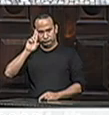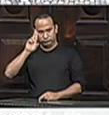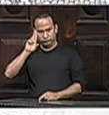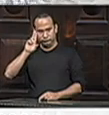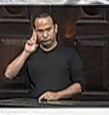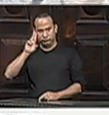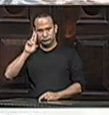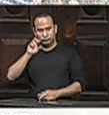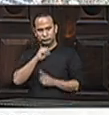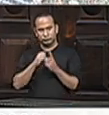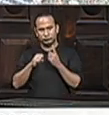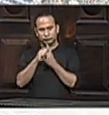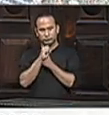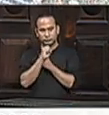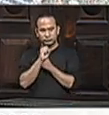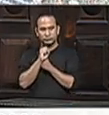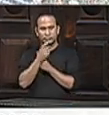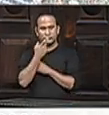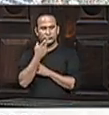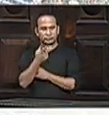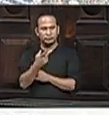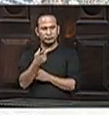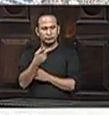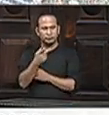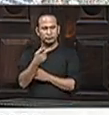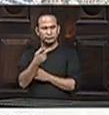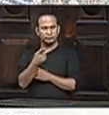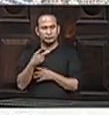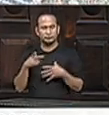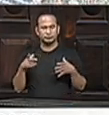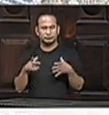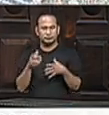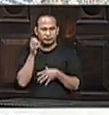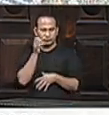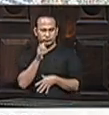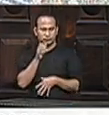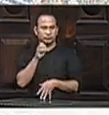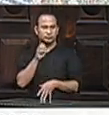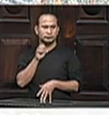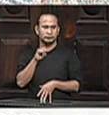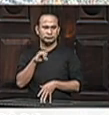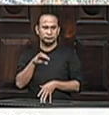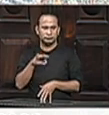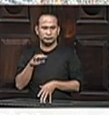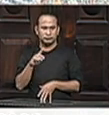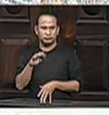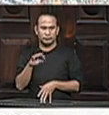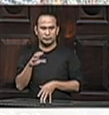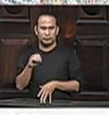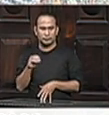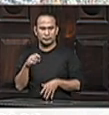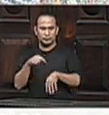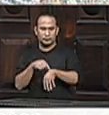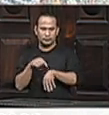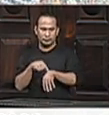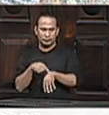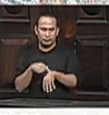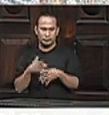data, agora à tarde, o Conselho Municipal de Alimentação Escolar, do qual faz parte,